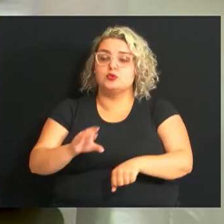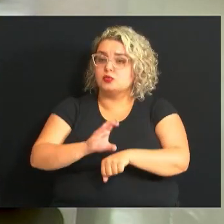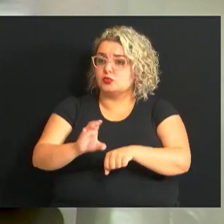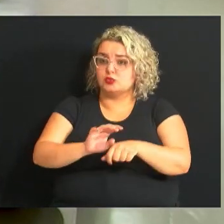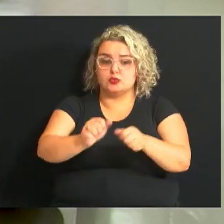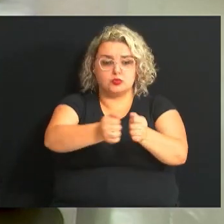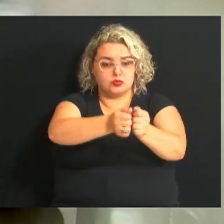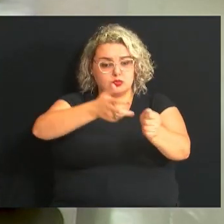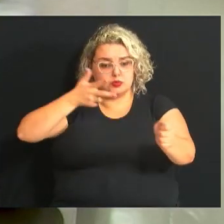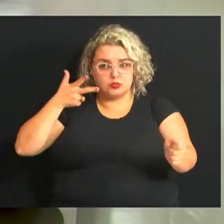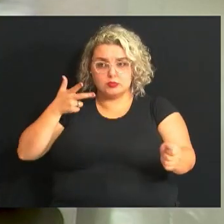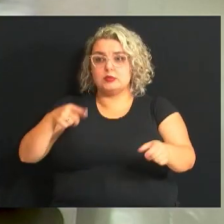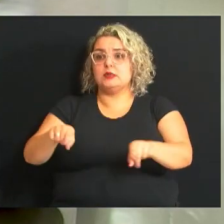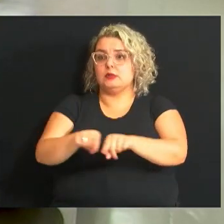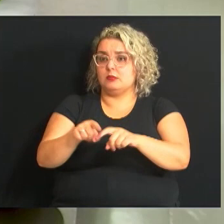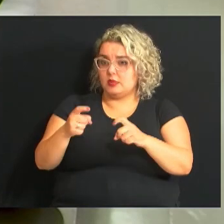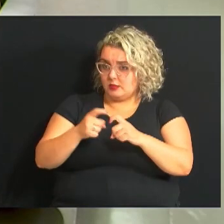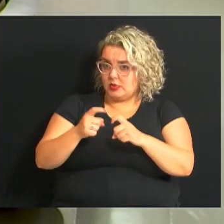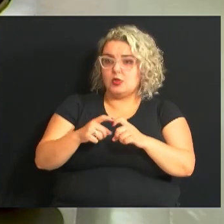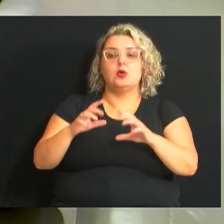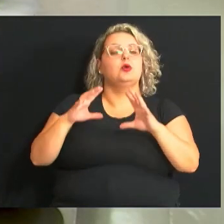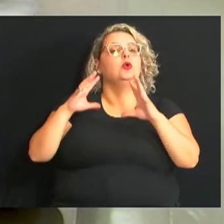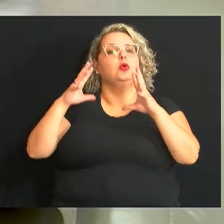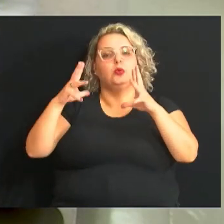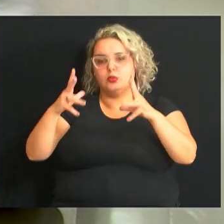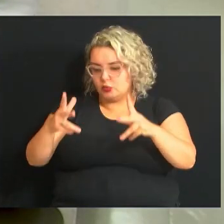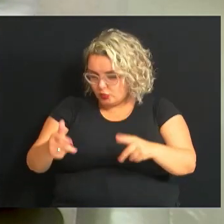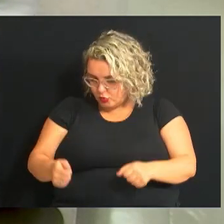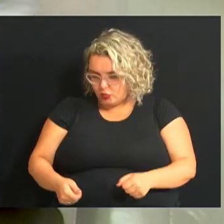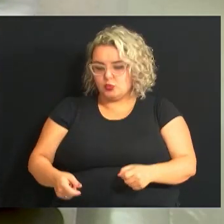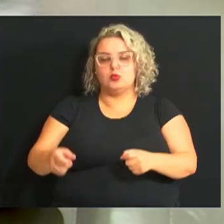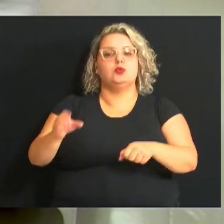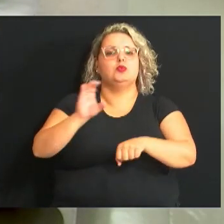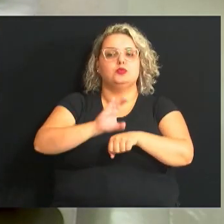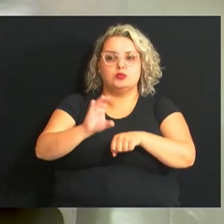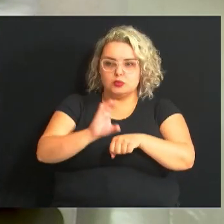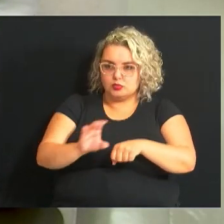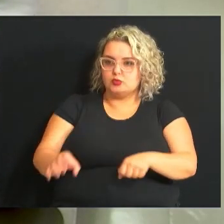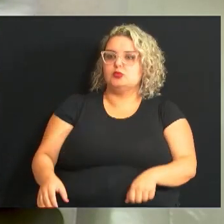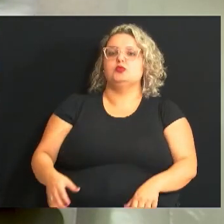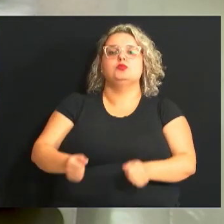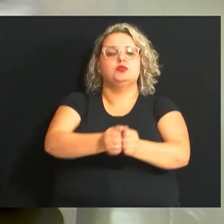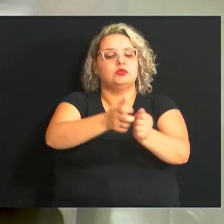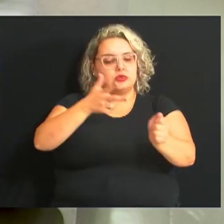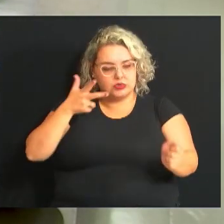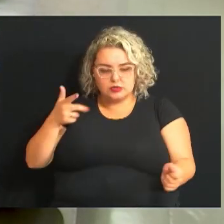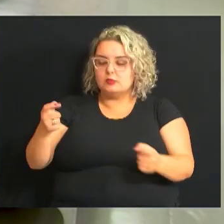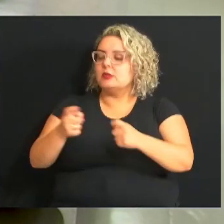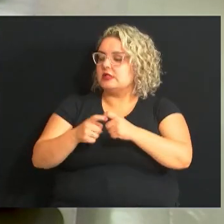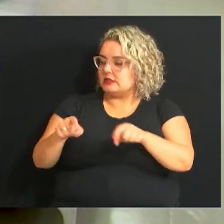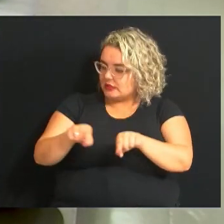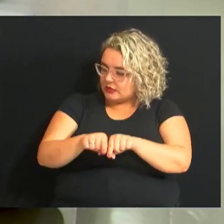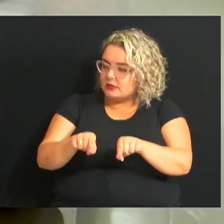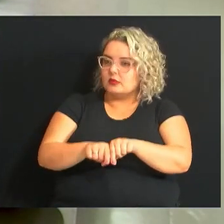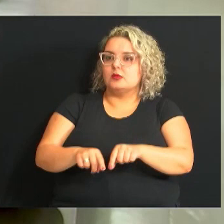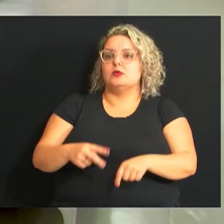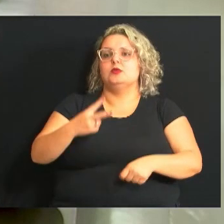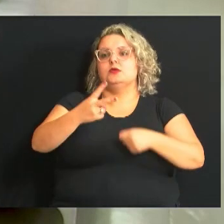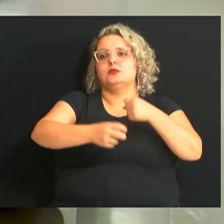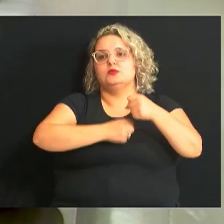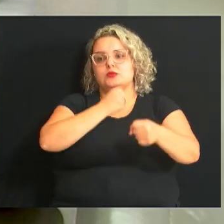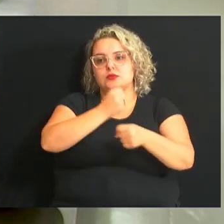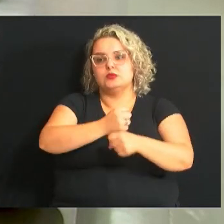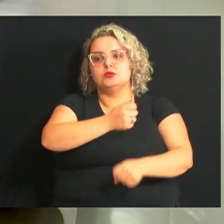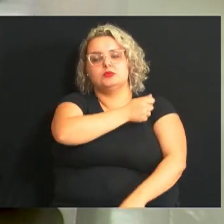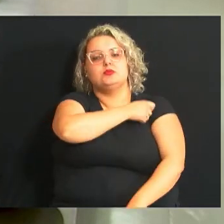inclusive medicina? Todos os cursos para os indígenas, inclusive medicina. No ano passado, os 2 estudantes indígenas aprovados em medicina,